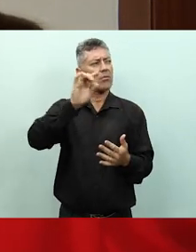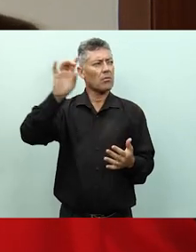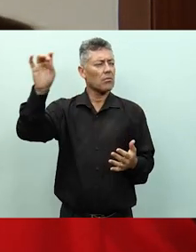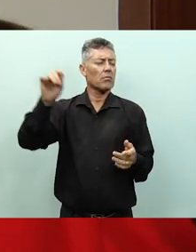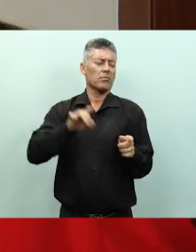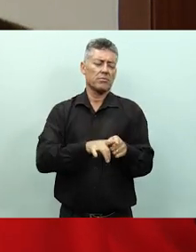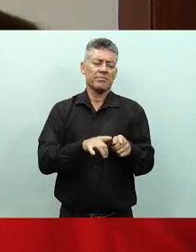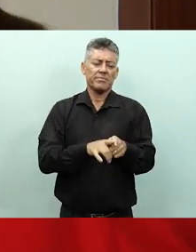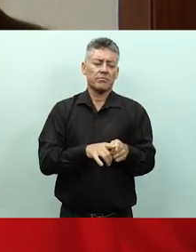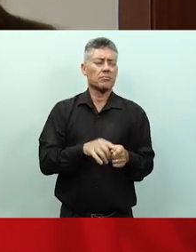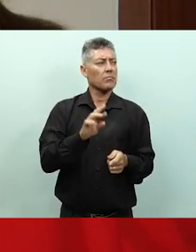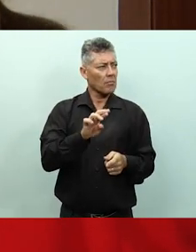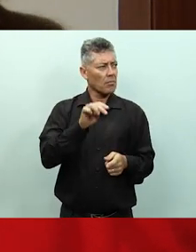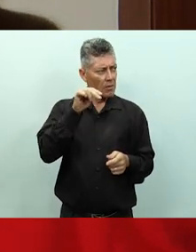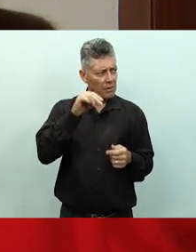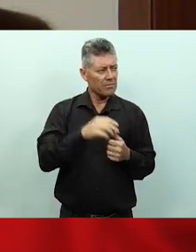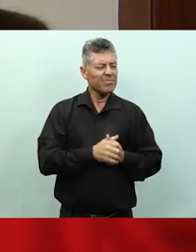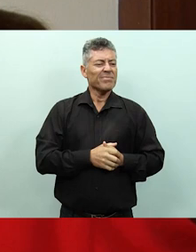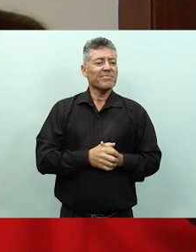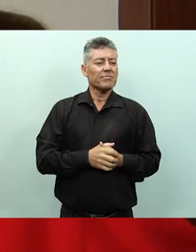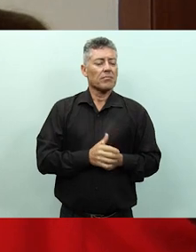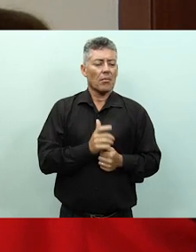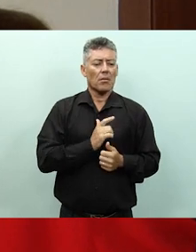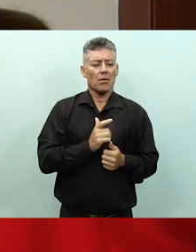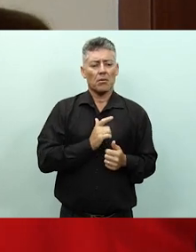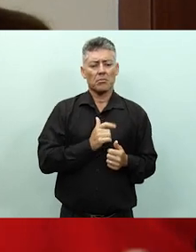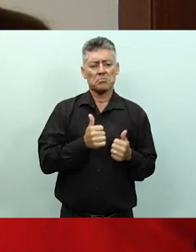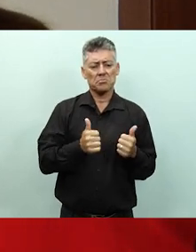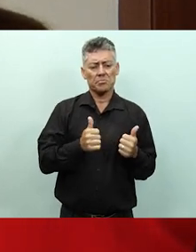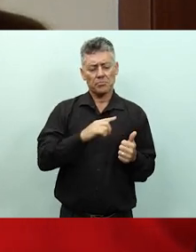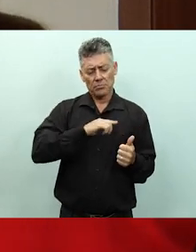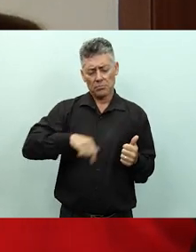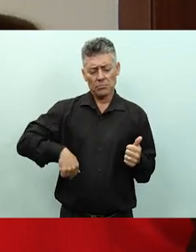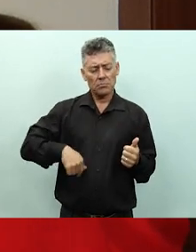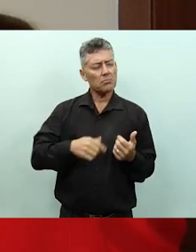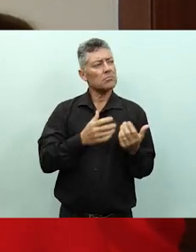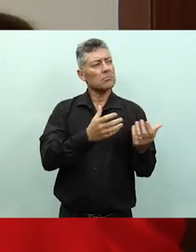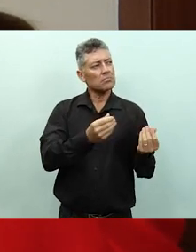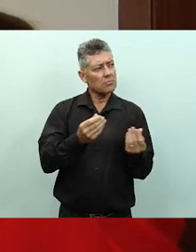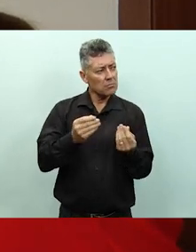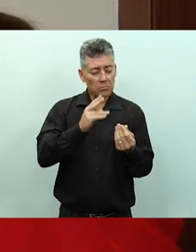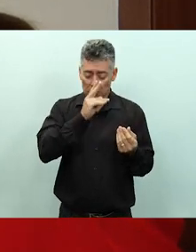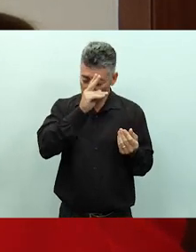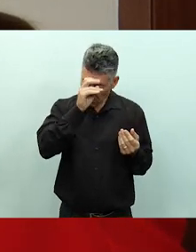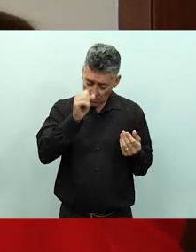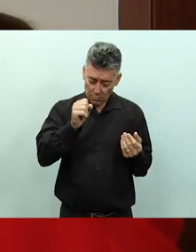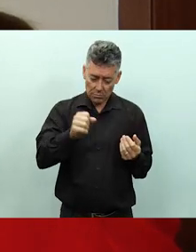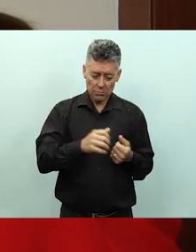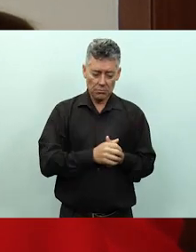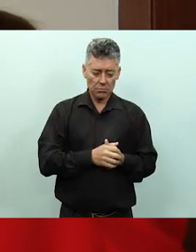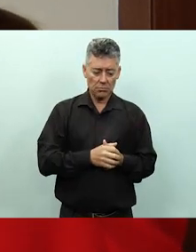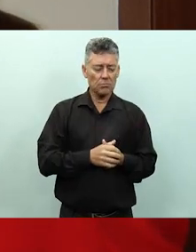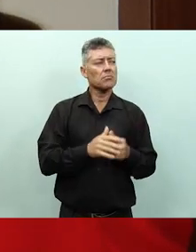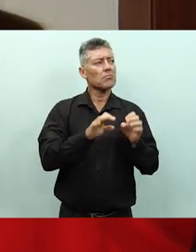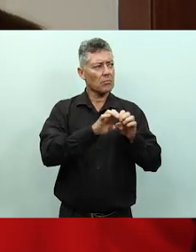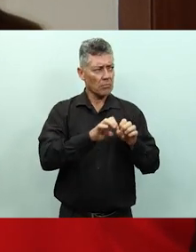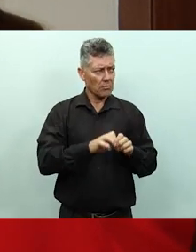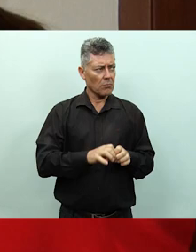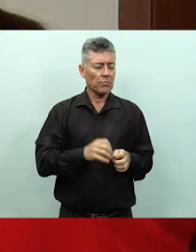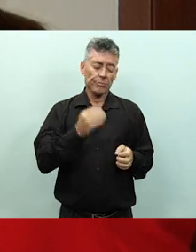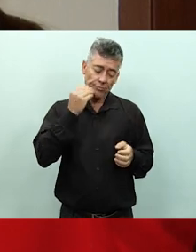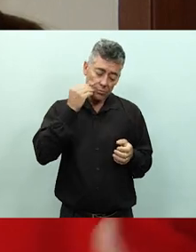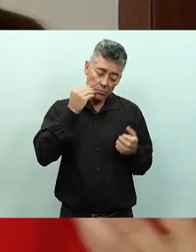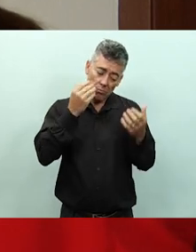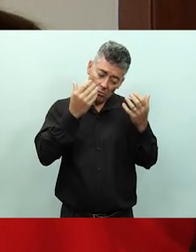vários municípios aqui do Rio Grande do Norte. Então, ela foi também uma governadora muito forte na área de